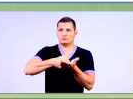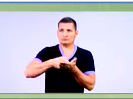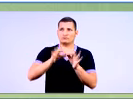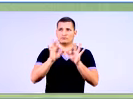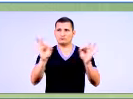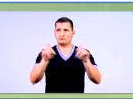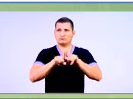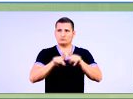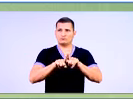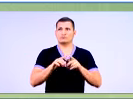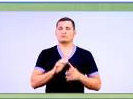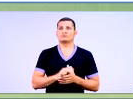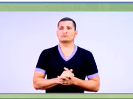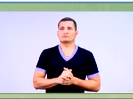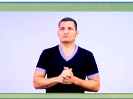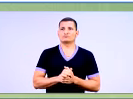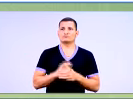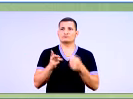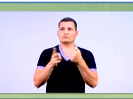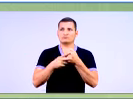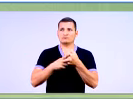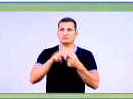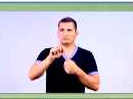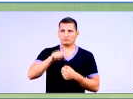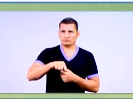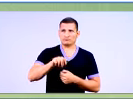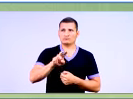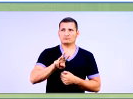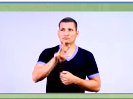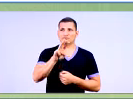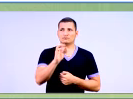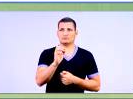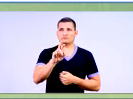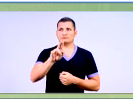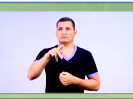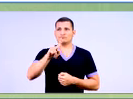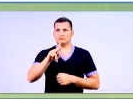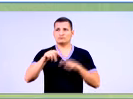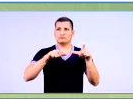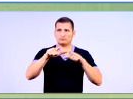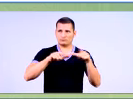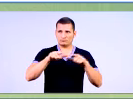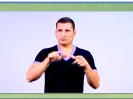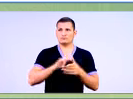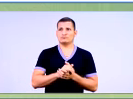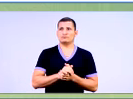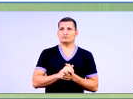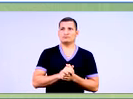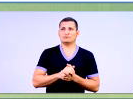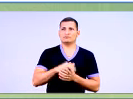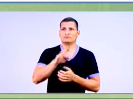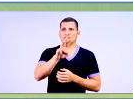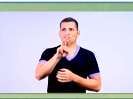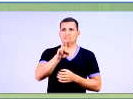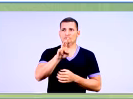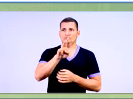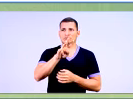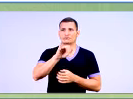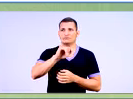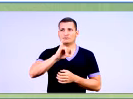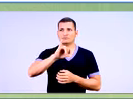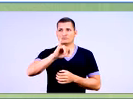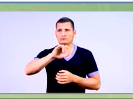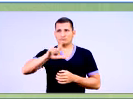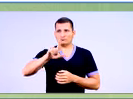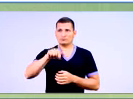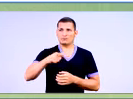will work. O verbo é work, trabalhar. Com will fica eu trabalharei here, aqui, ok?